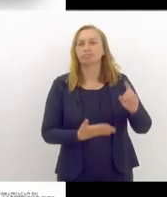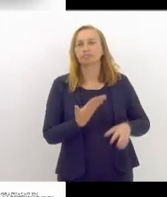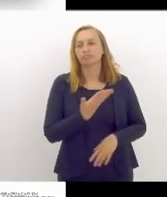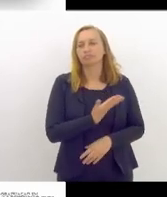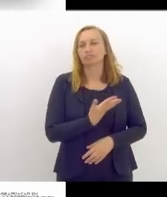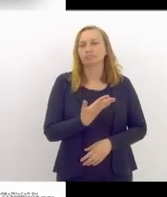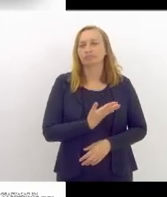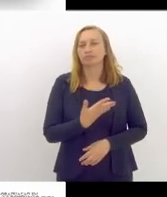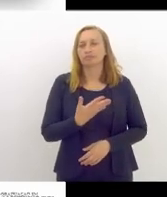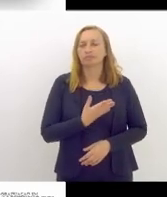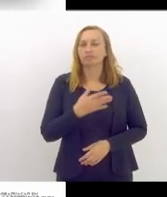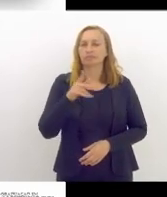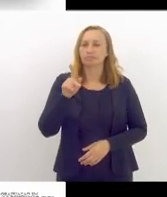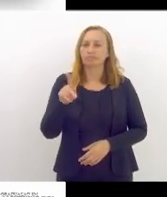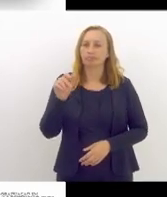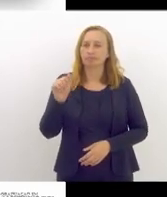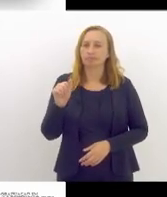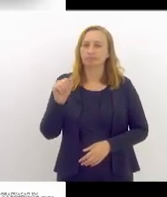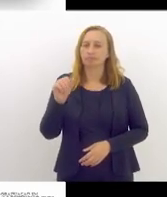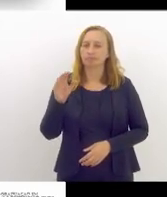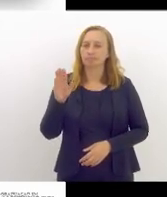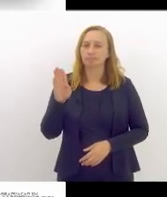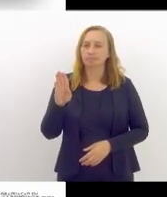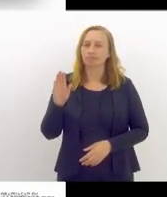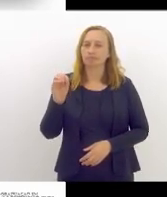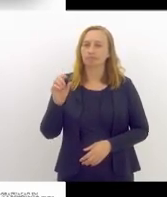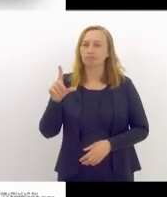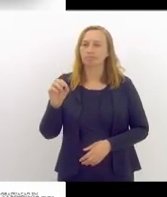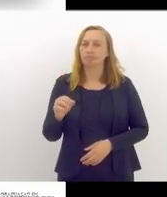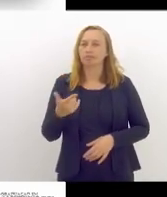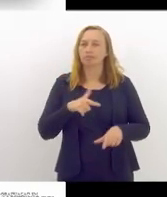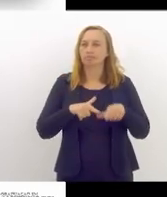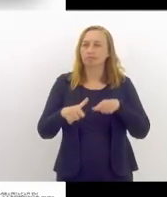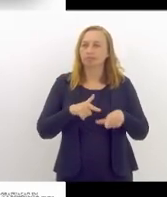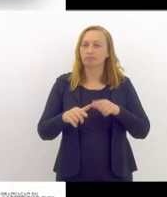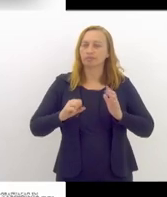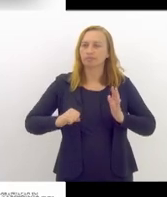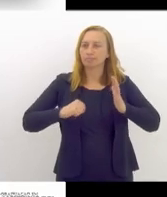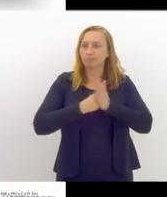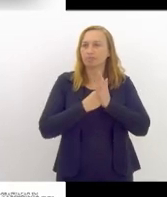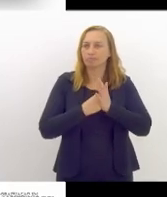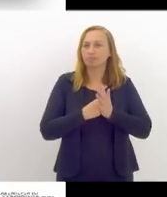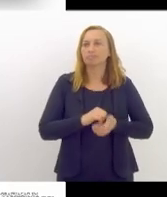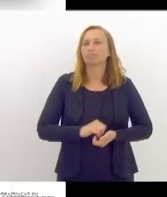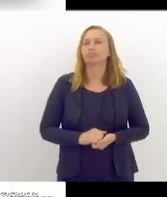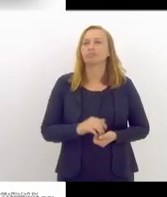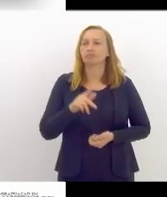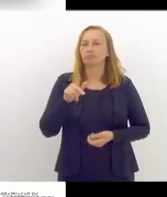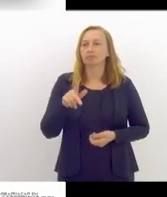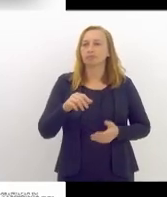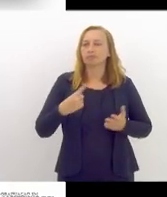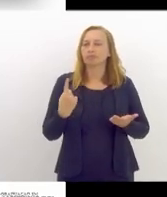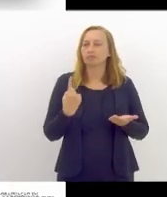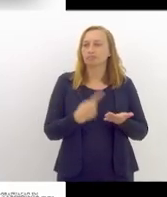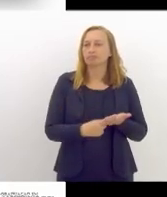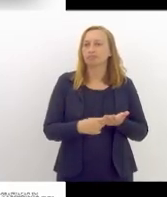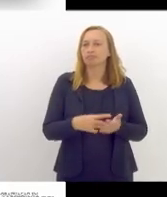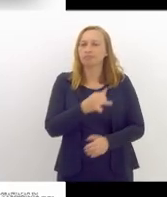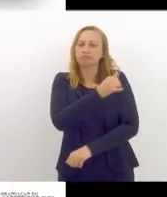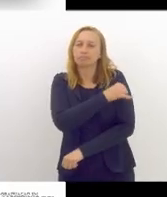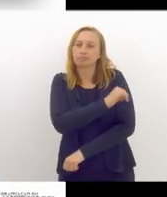Pablo Vilarinho né que tá trabalhando lá os impactos do pacto né E também